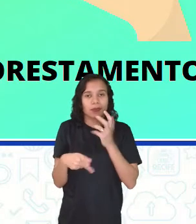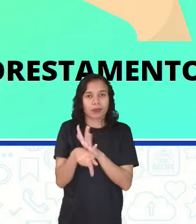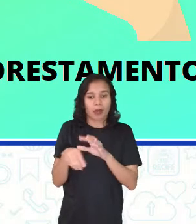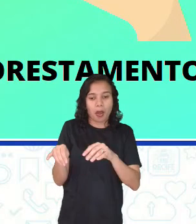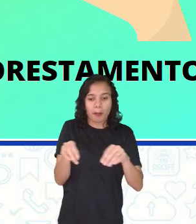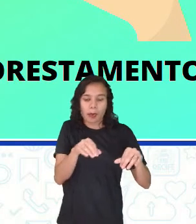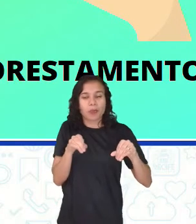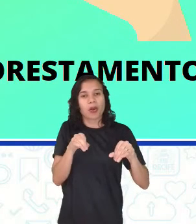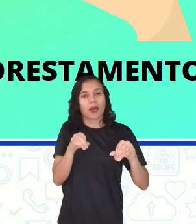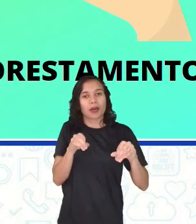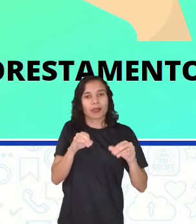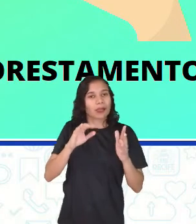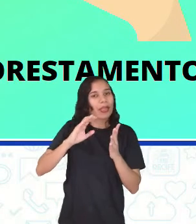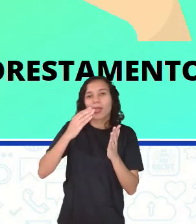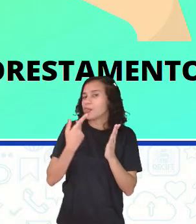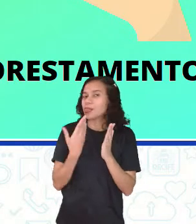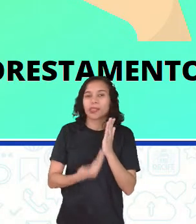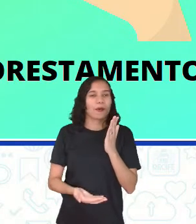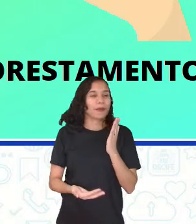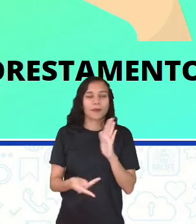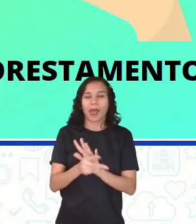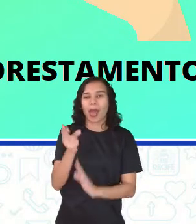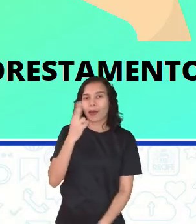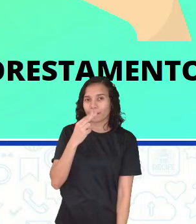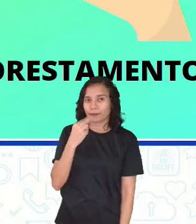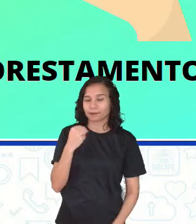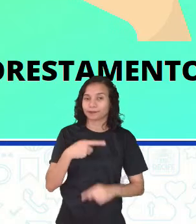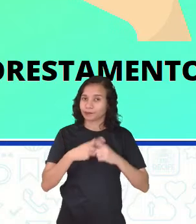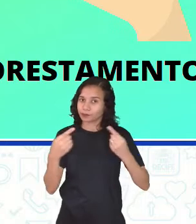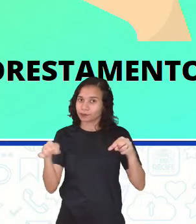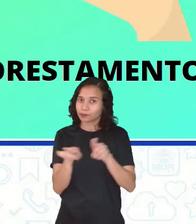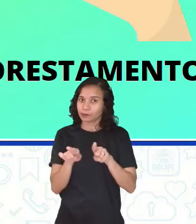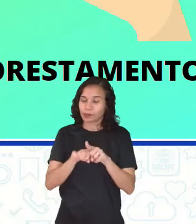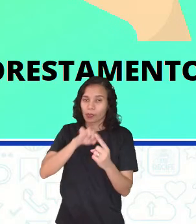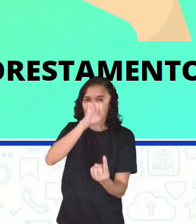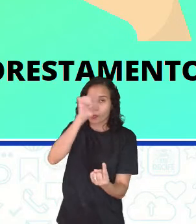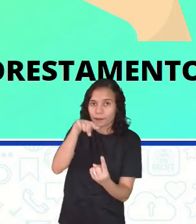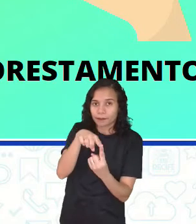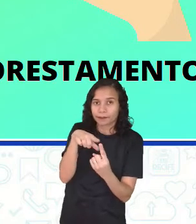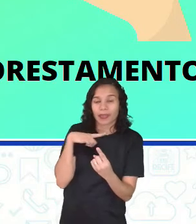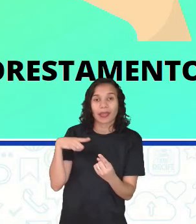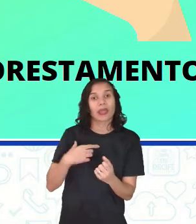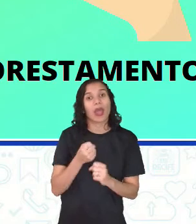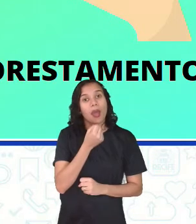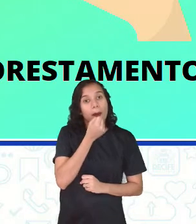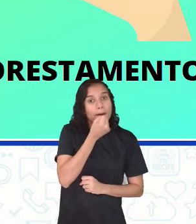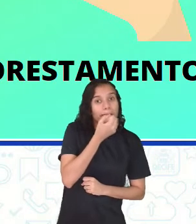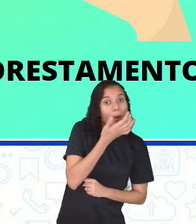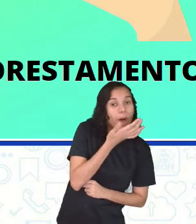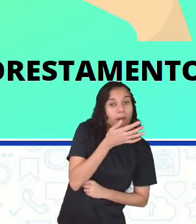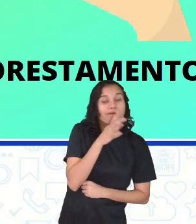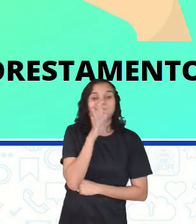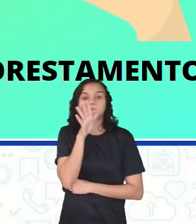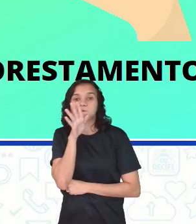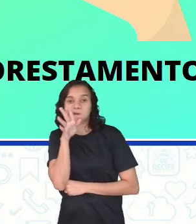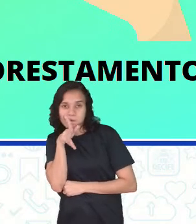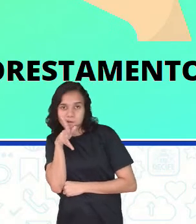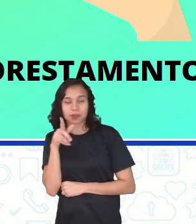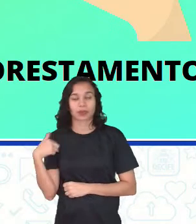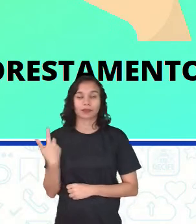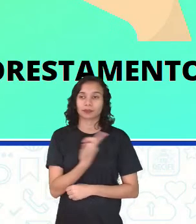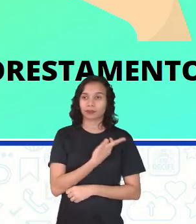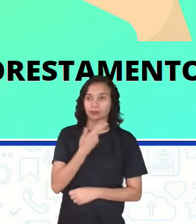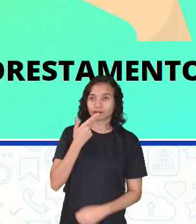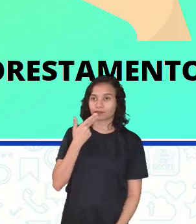né, arrastando nutrientes. Mas eu coloquei também no objetivo que existem vantagens e desvantagens. Estamos